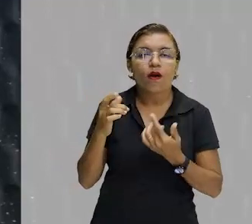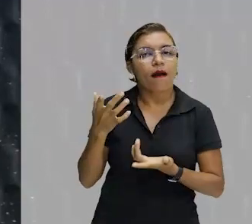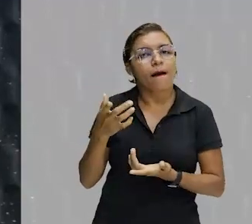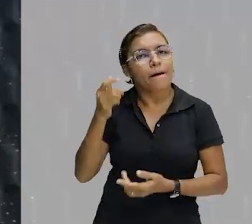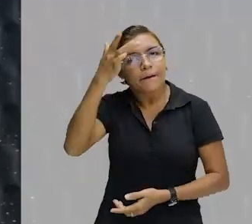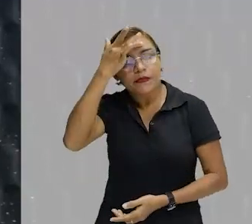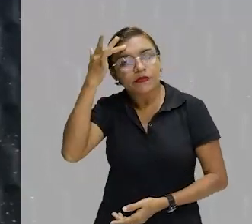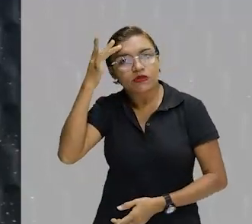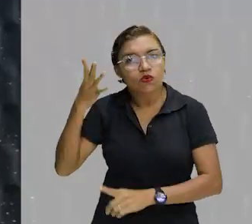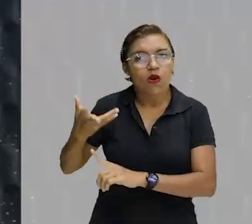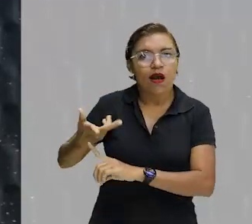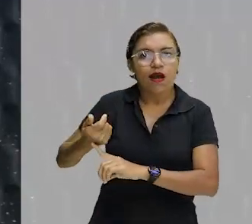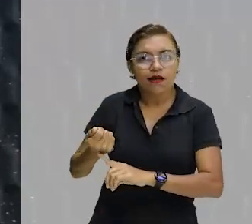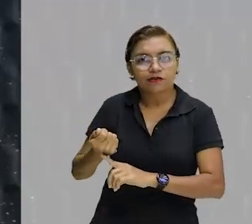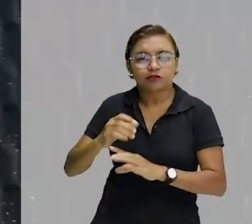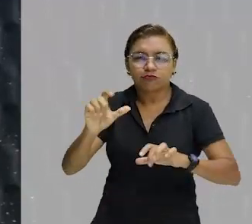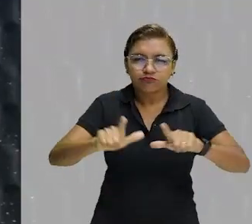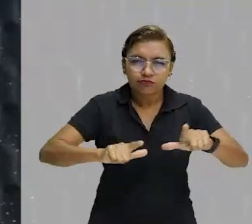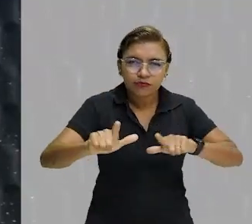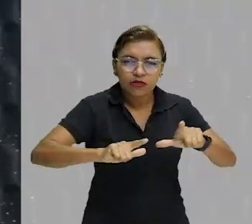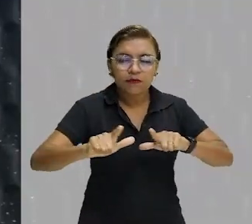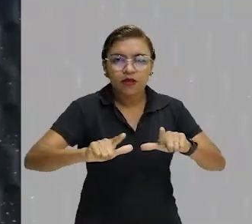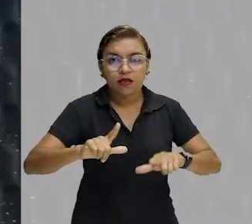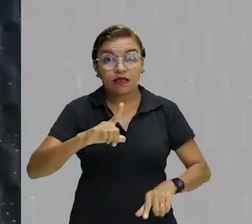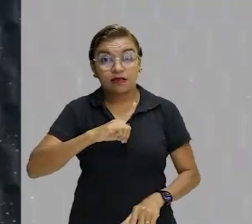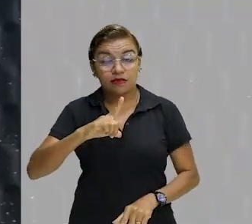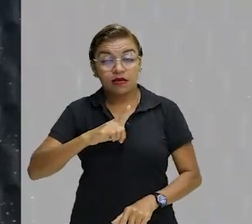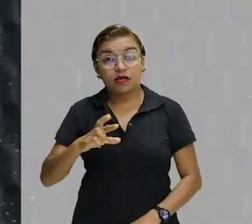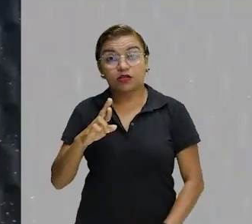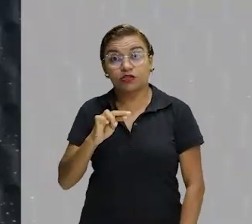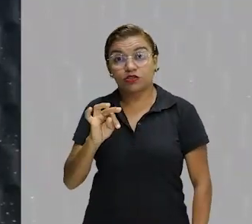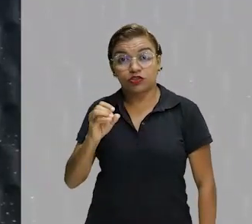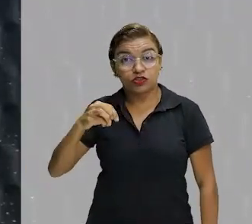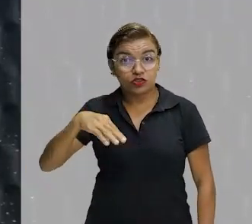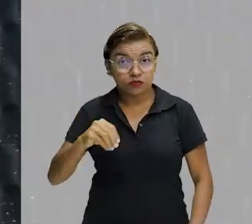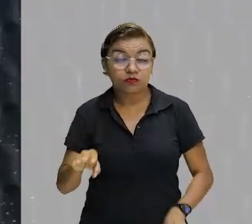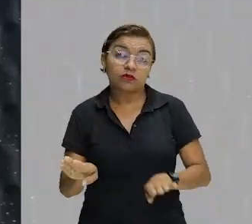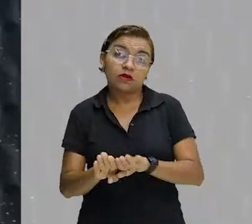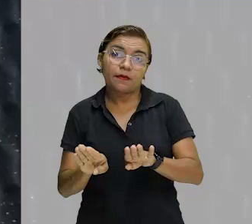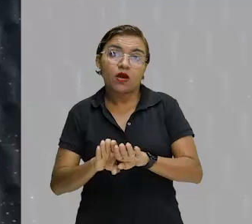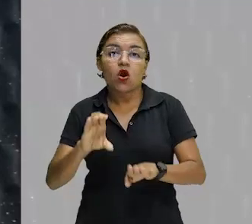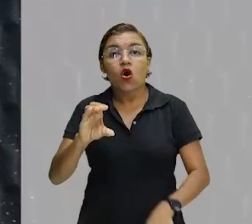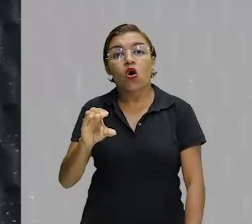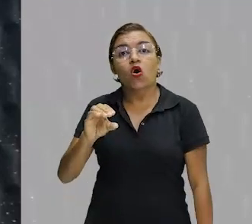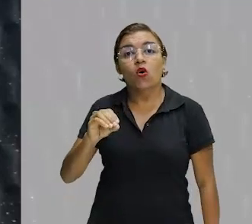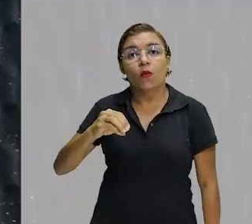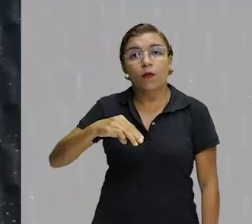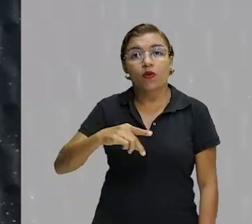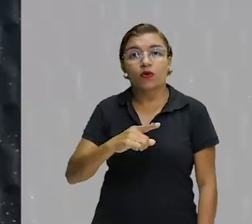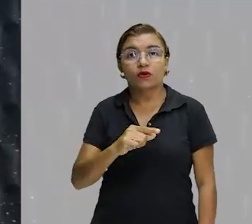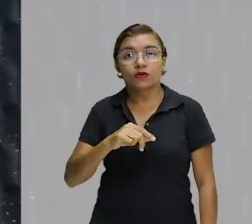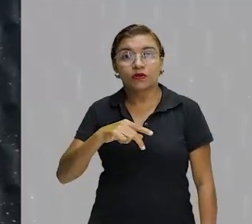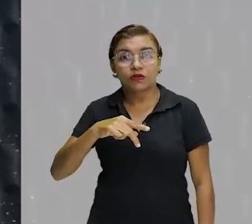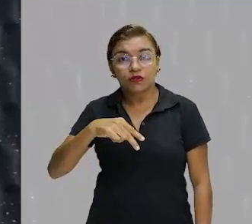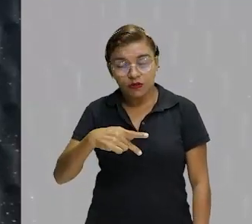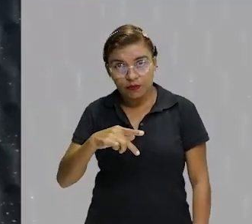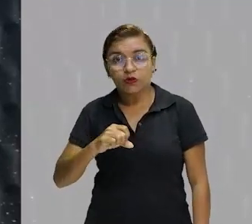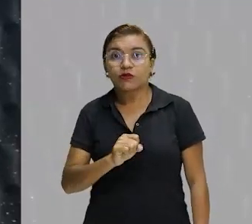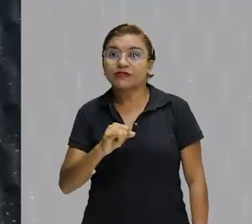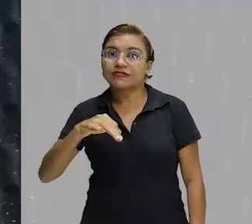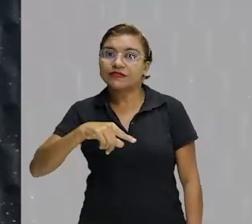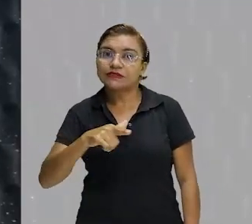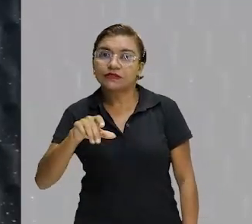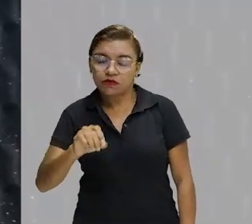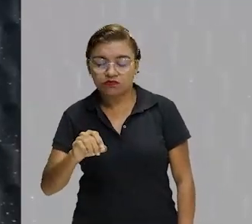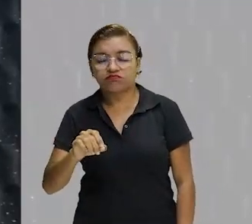forma da composição e do ritmo. As palavras são conhecidas de vocês, mas o interessante é você perceber que